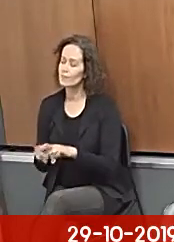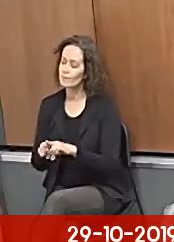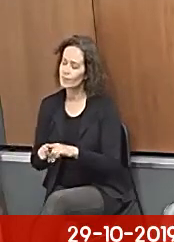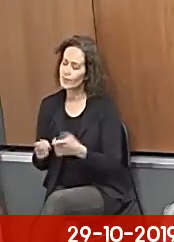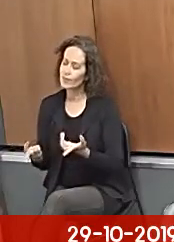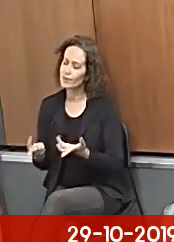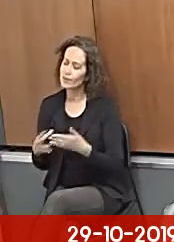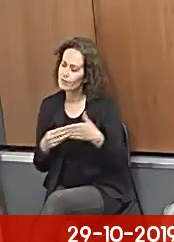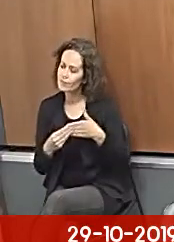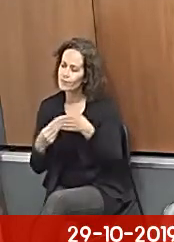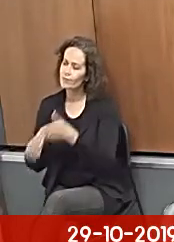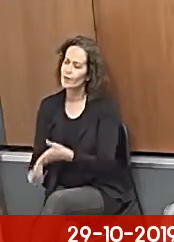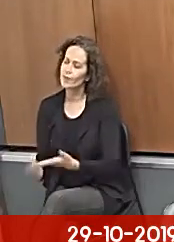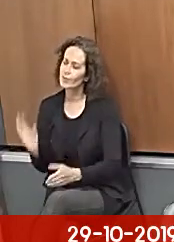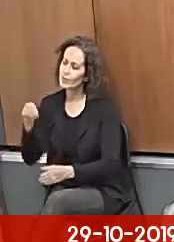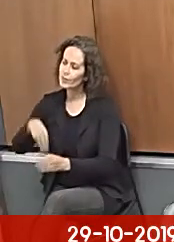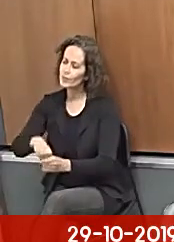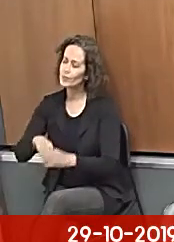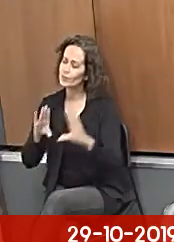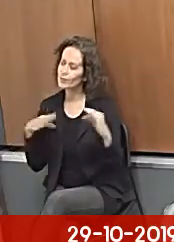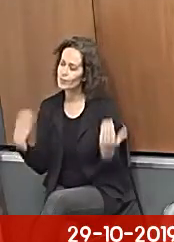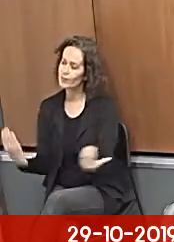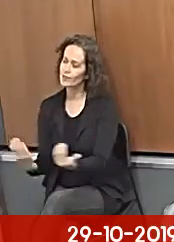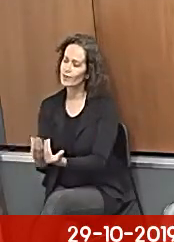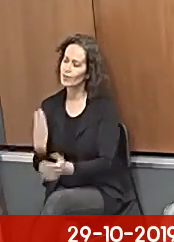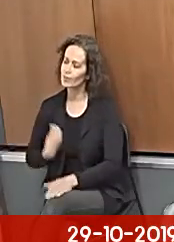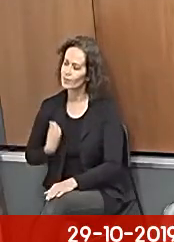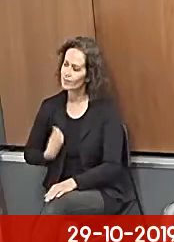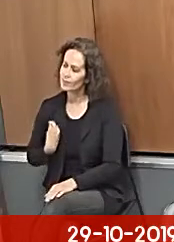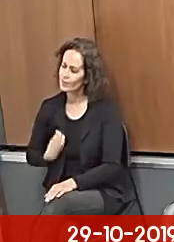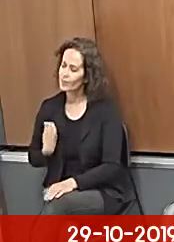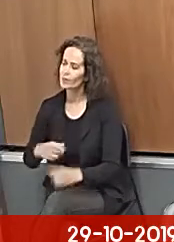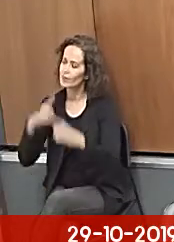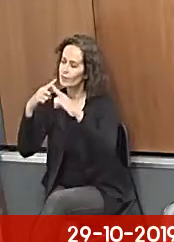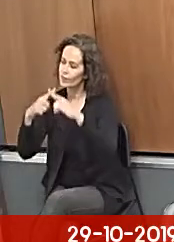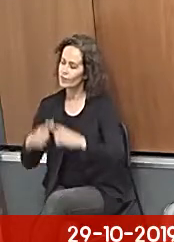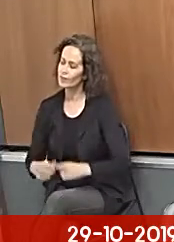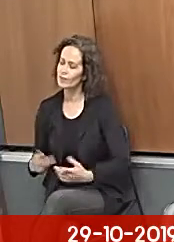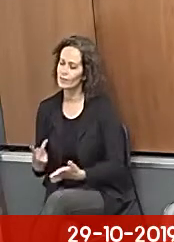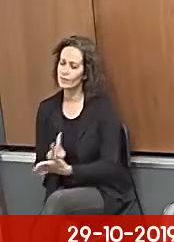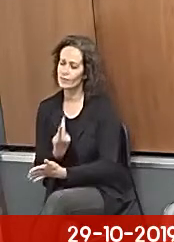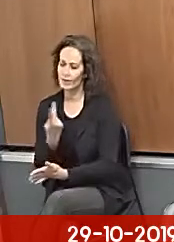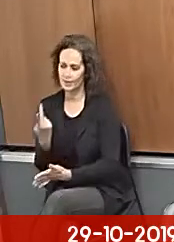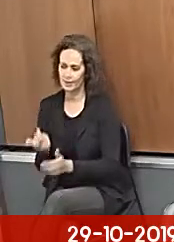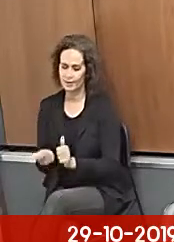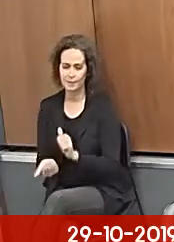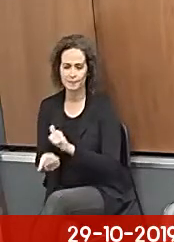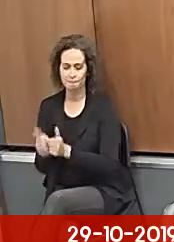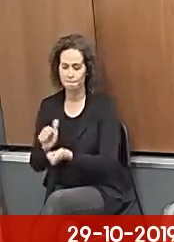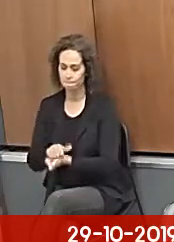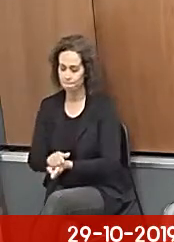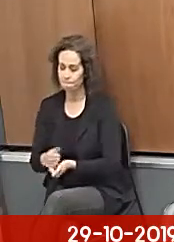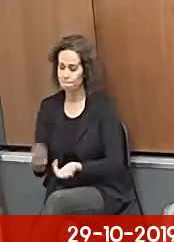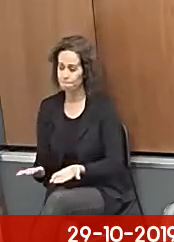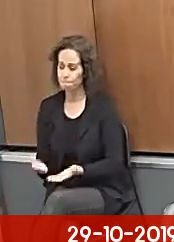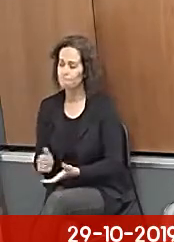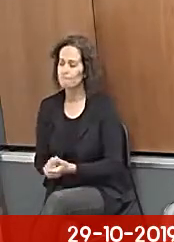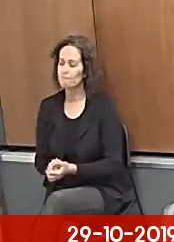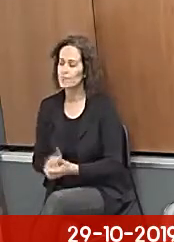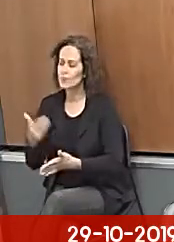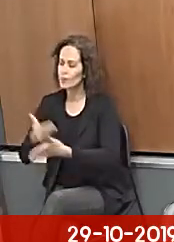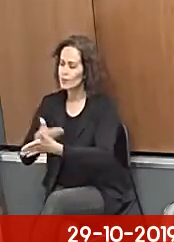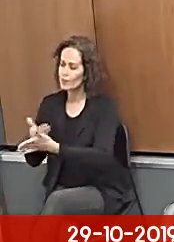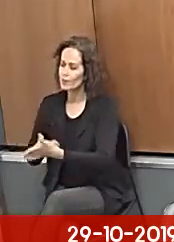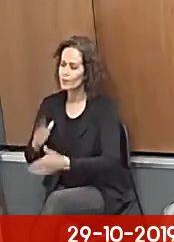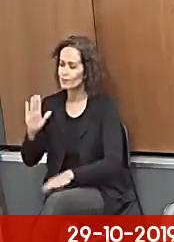Mineirão para a gente participar, de alguma forma, desses campeonatos que você faz aí. É, a promoção tem que vir de fora, você tem que montar os times,